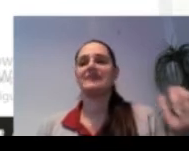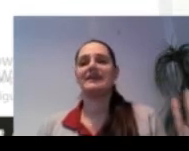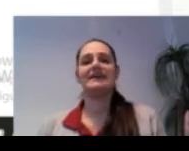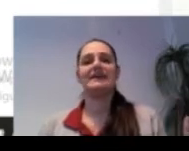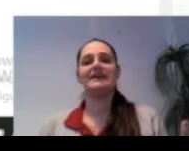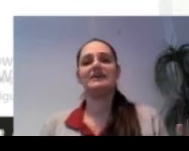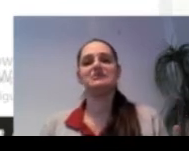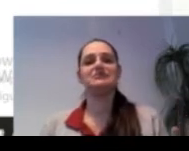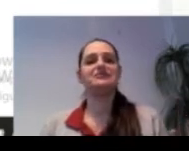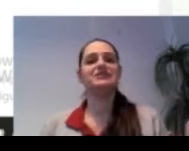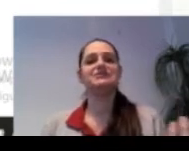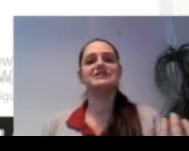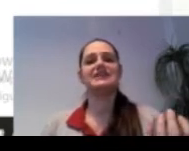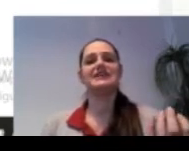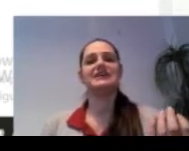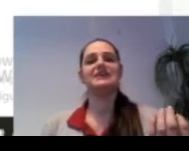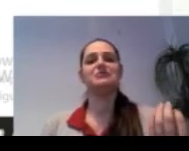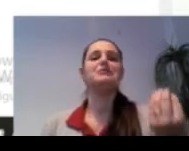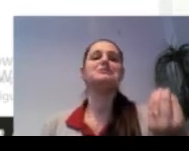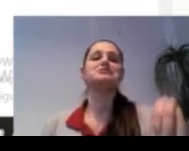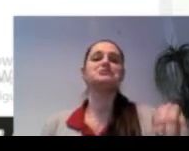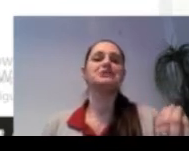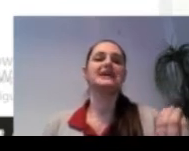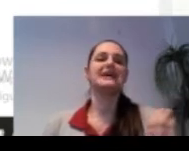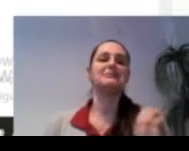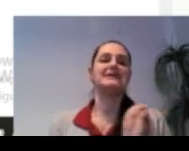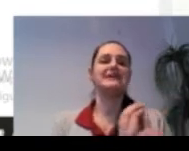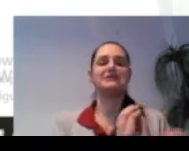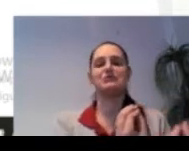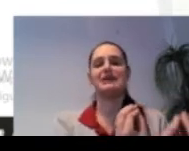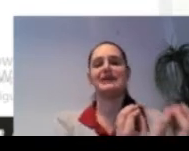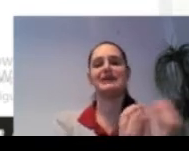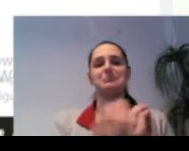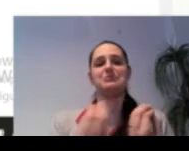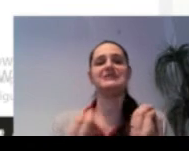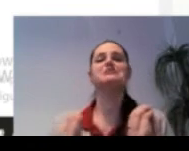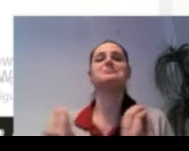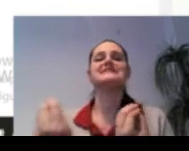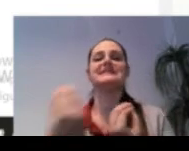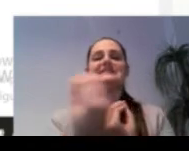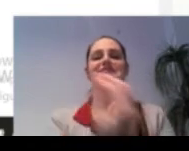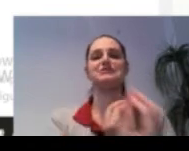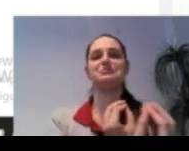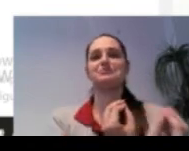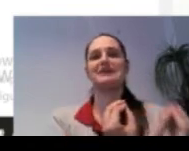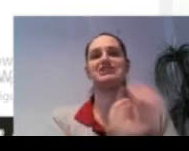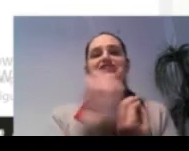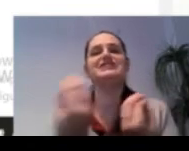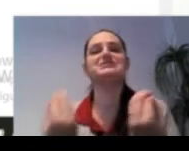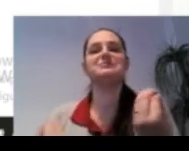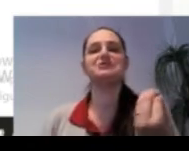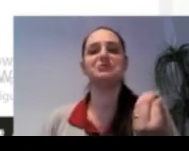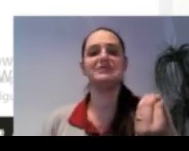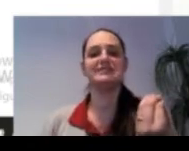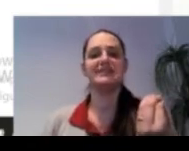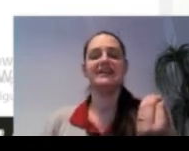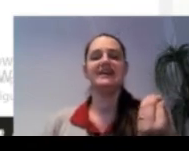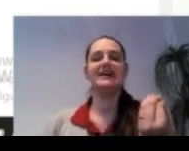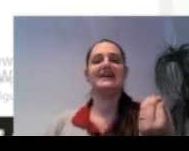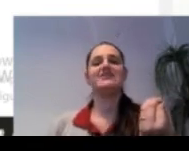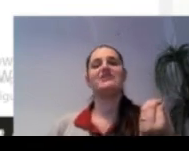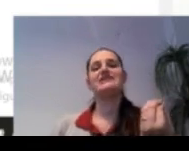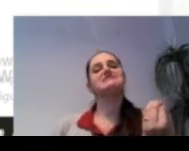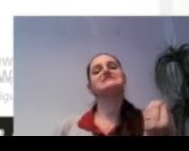tinha o vírus que uma pessoa acaba podendo passar esse vírus para X